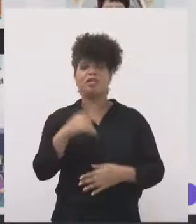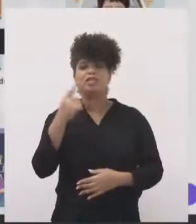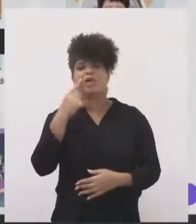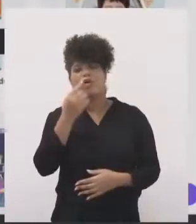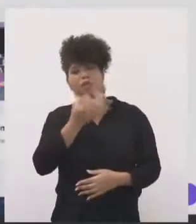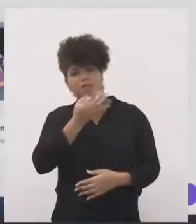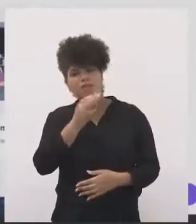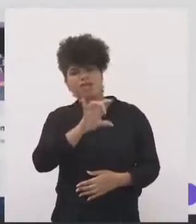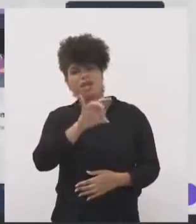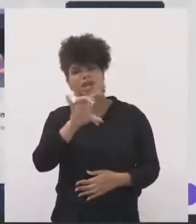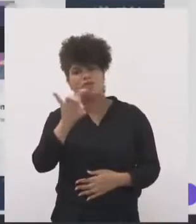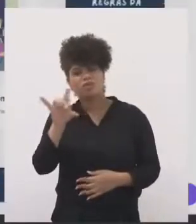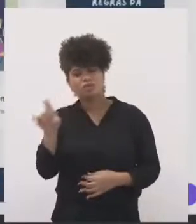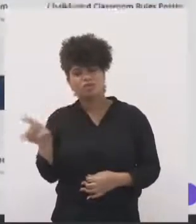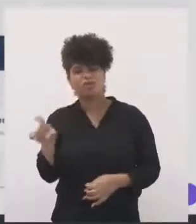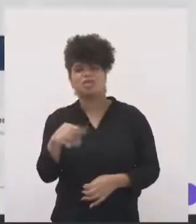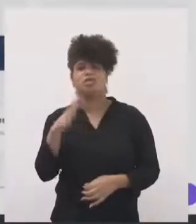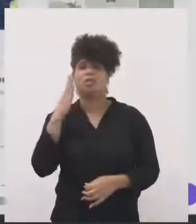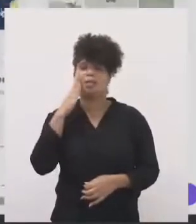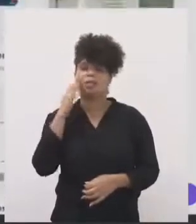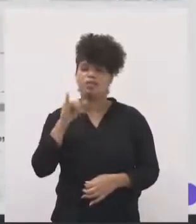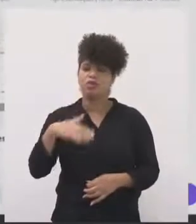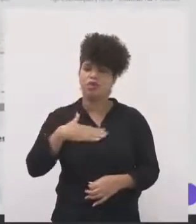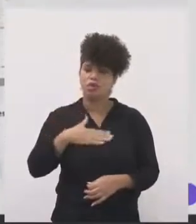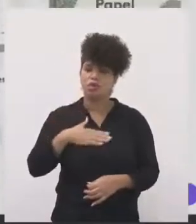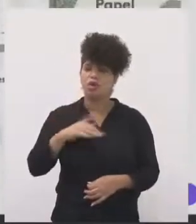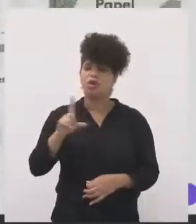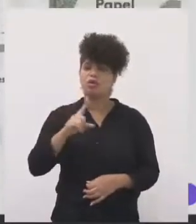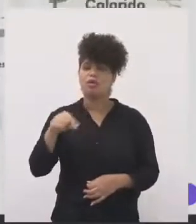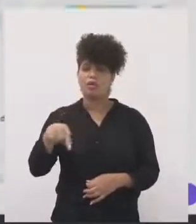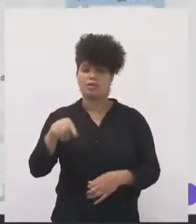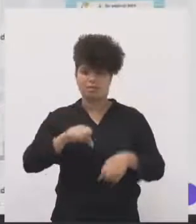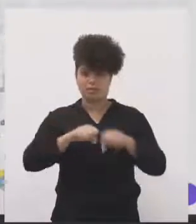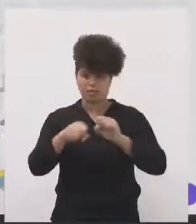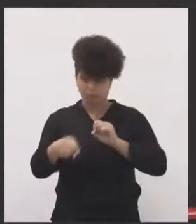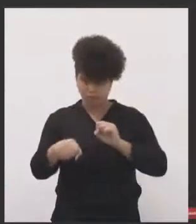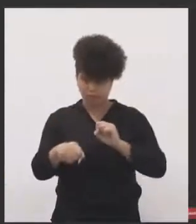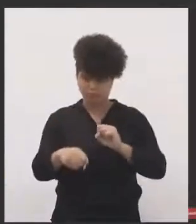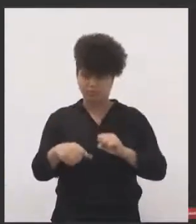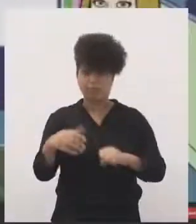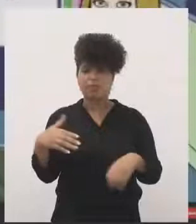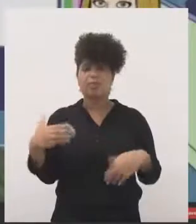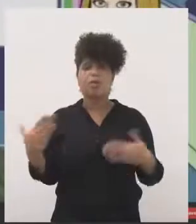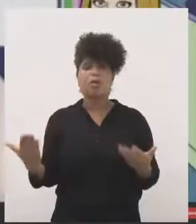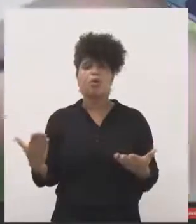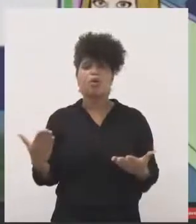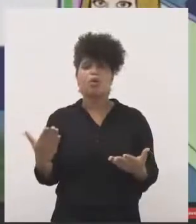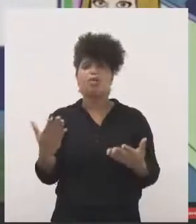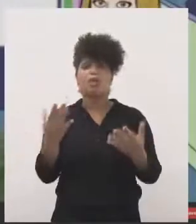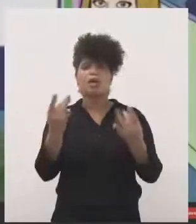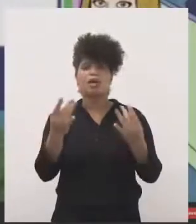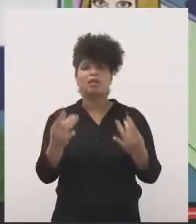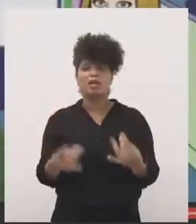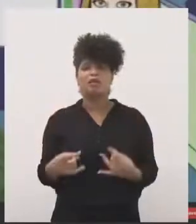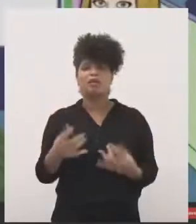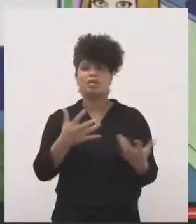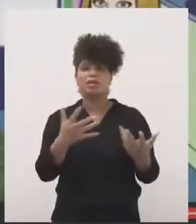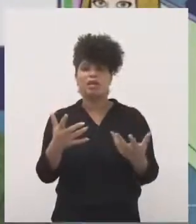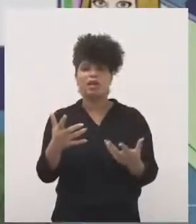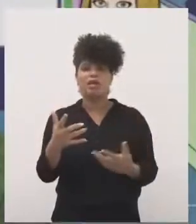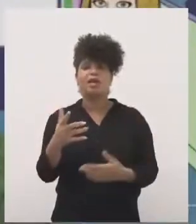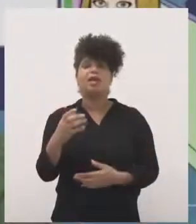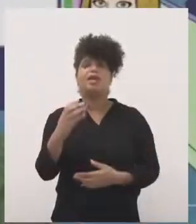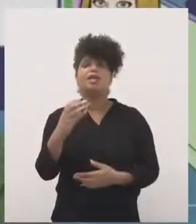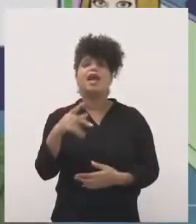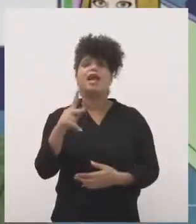opinião de vocês, dizendo se vocês gostaram da nossa formação, quais elementos que vocês querem que a Carla possa trazer